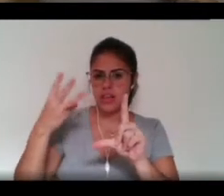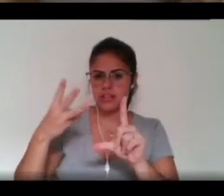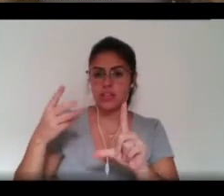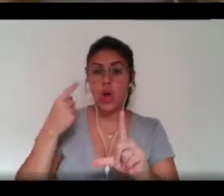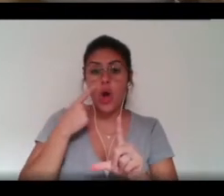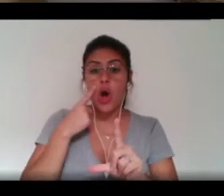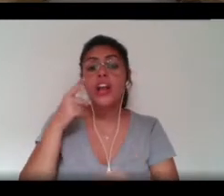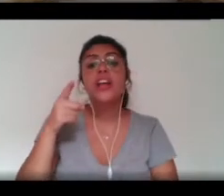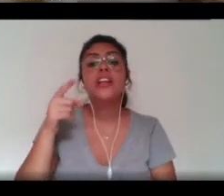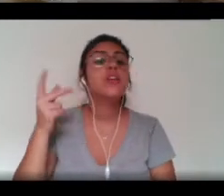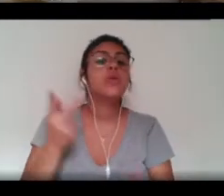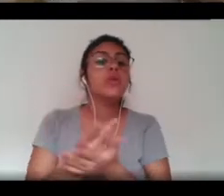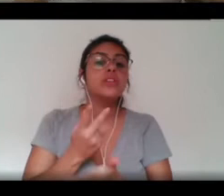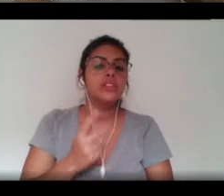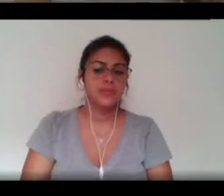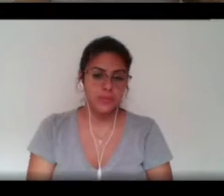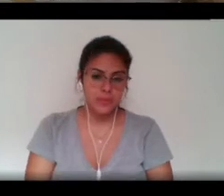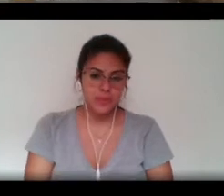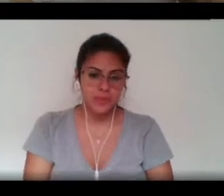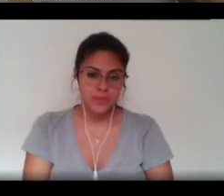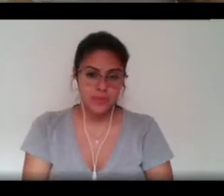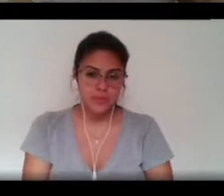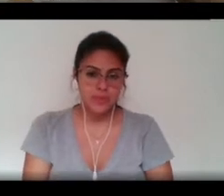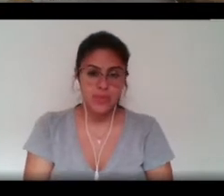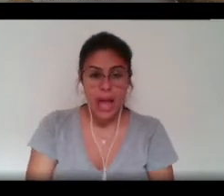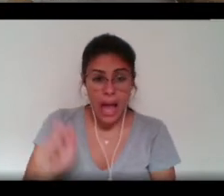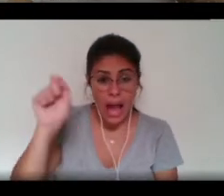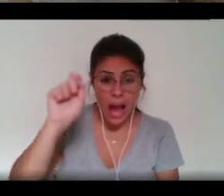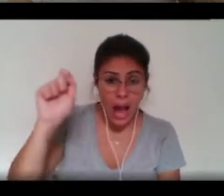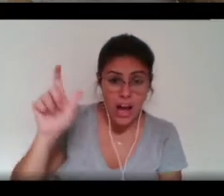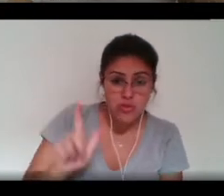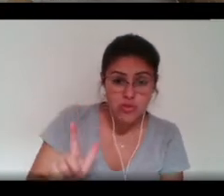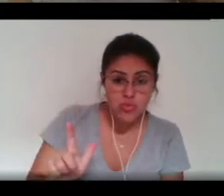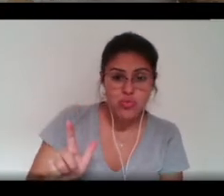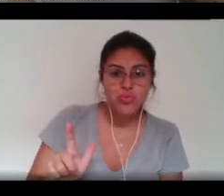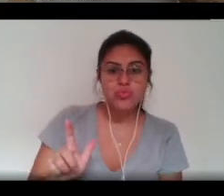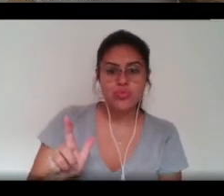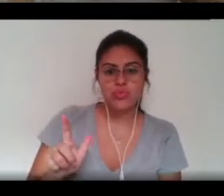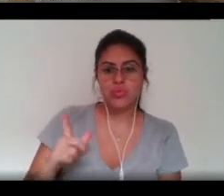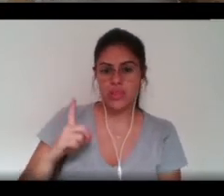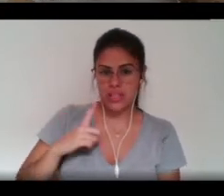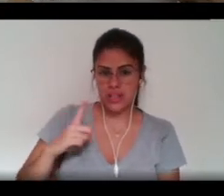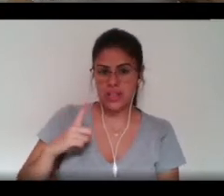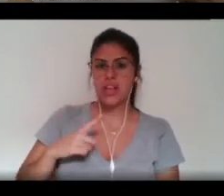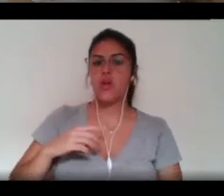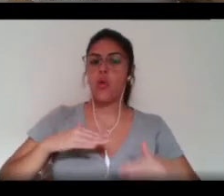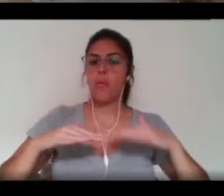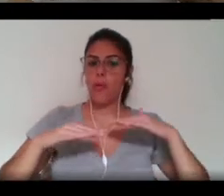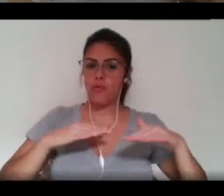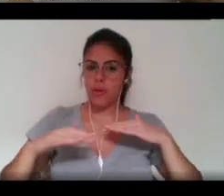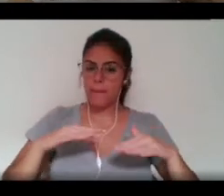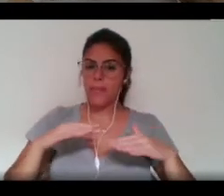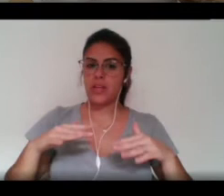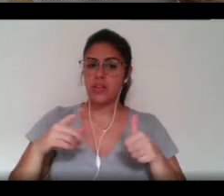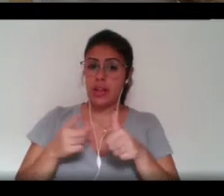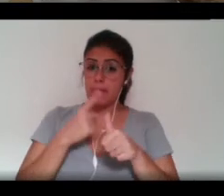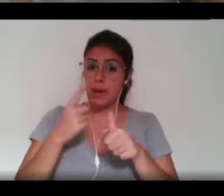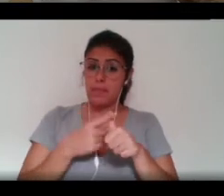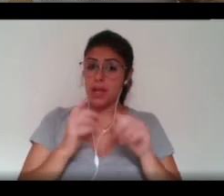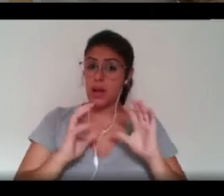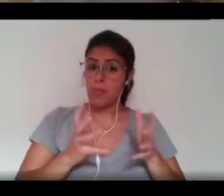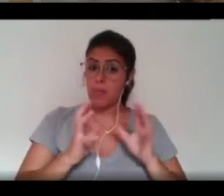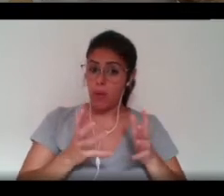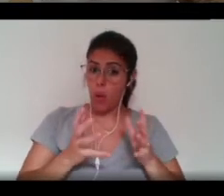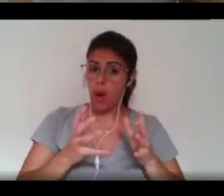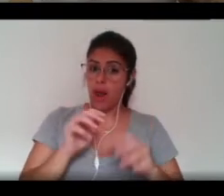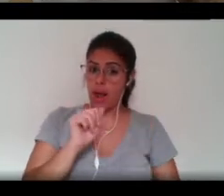só o que eu observei, né? Em azul, eu tenho o movimento da primeira bola, que é a bola